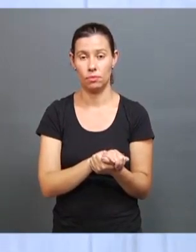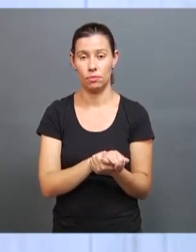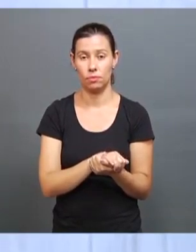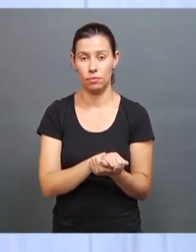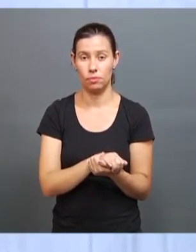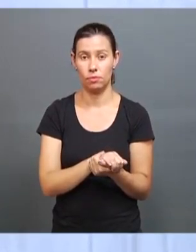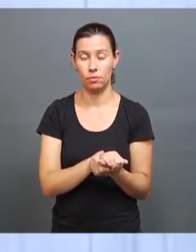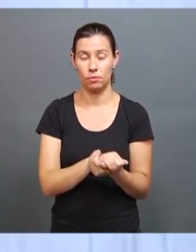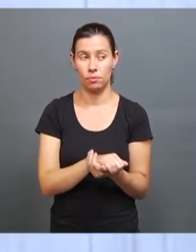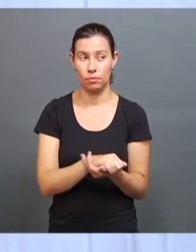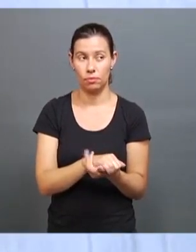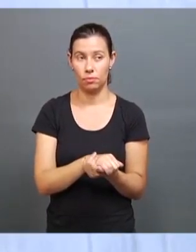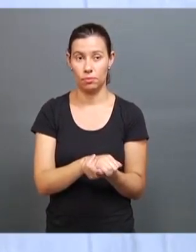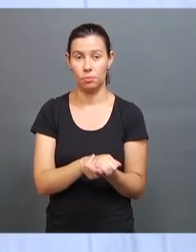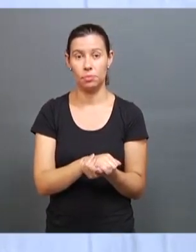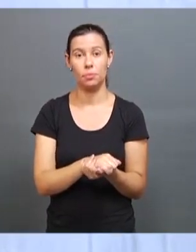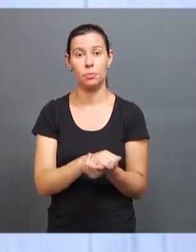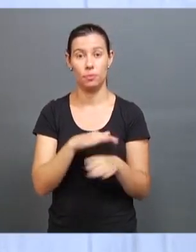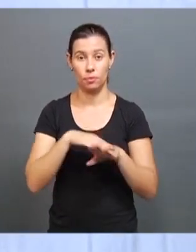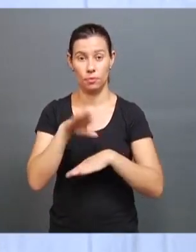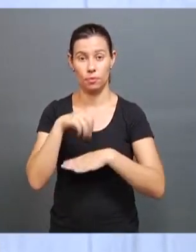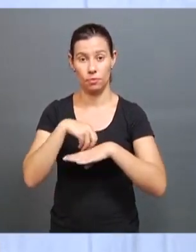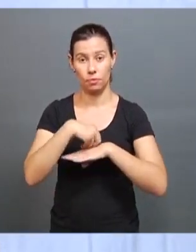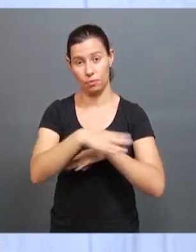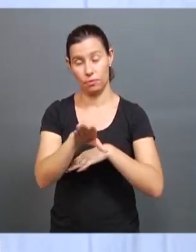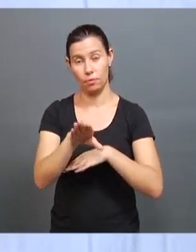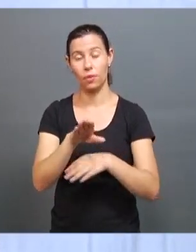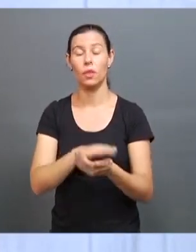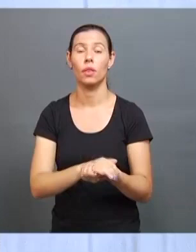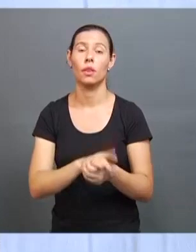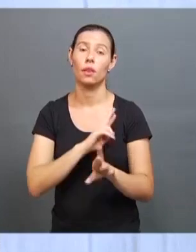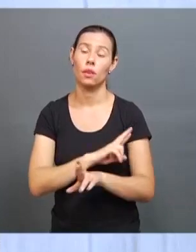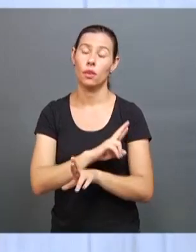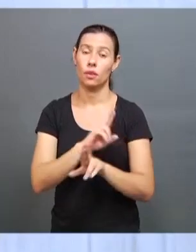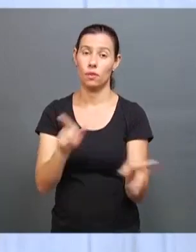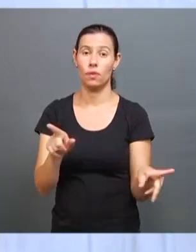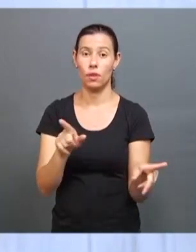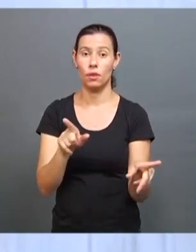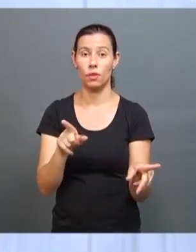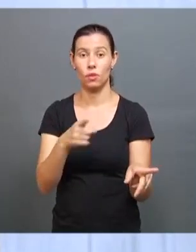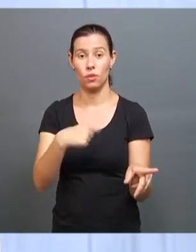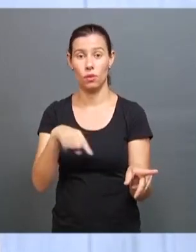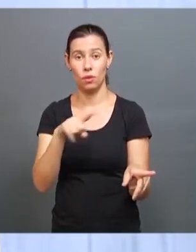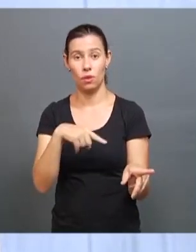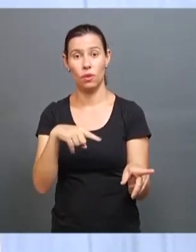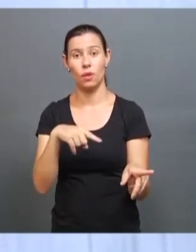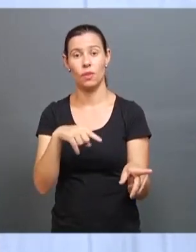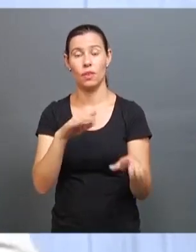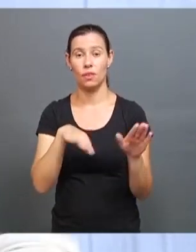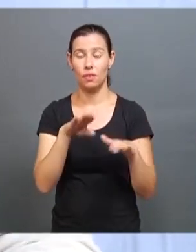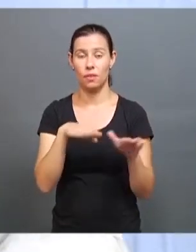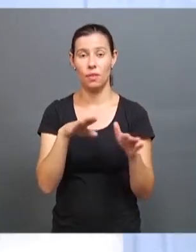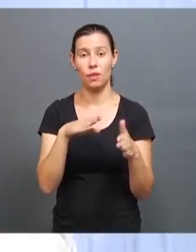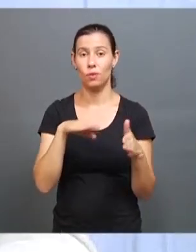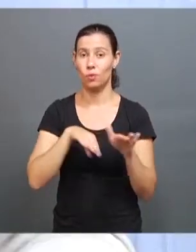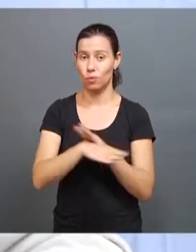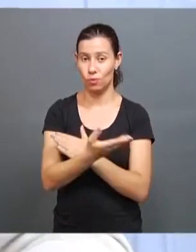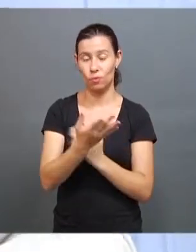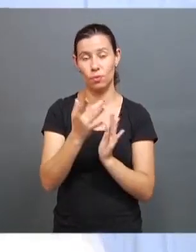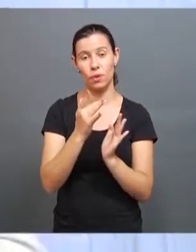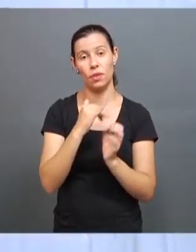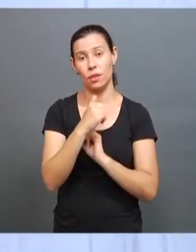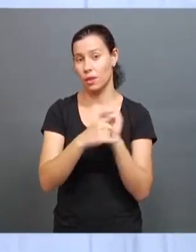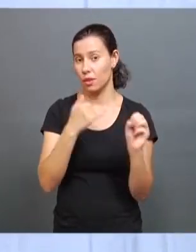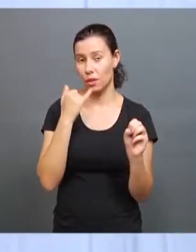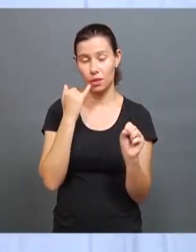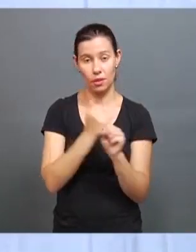mais uma informação aqui. É muito diferente a gente que não é nativo da internet, ou seja, a gente veio antes da internet,